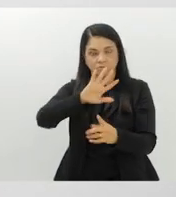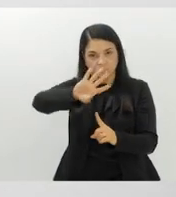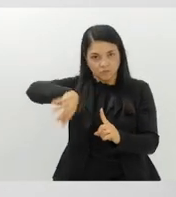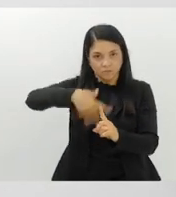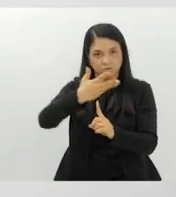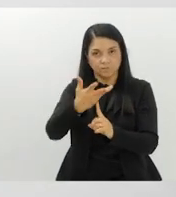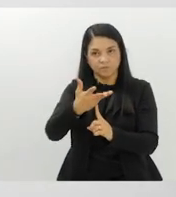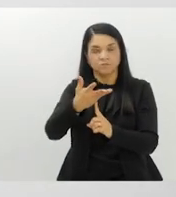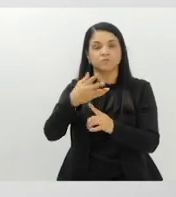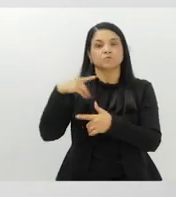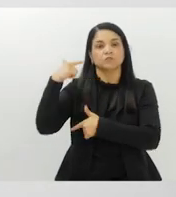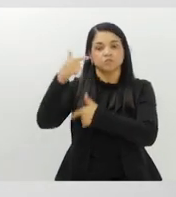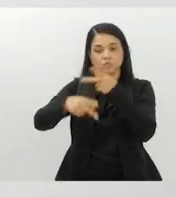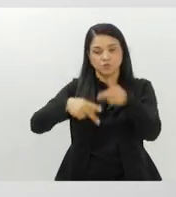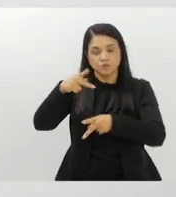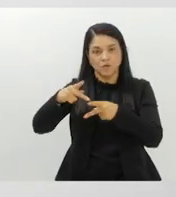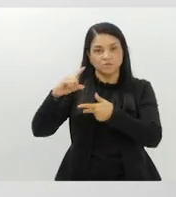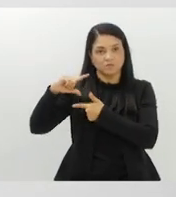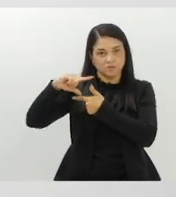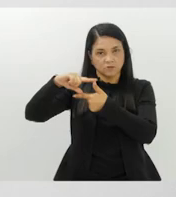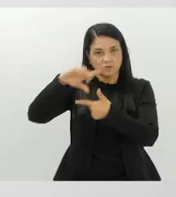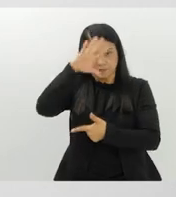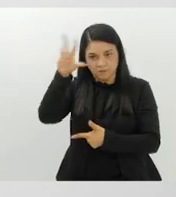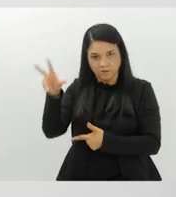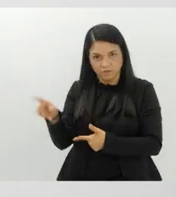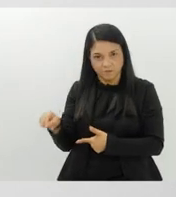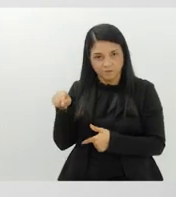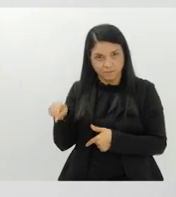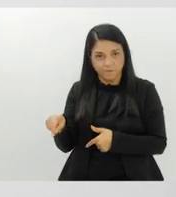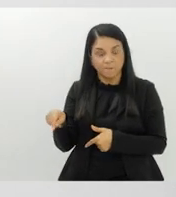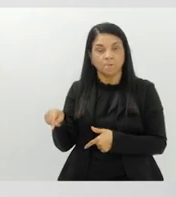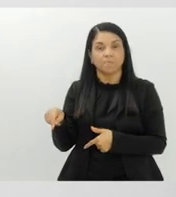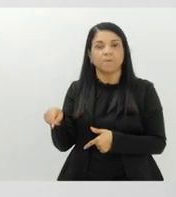povos tradicionais de matriz africana, e que a gente também